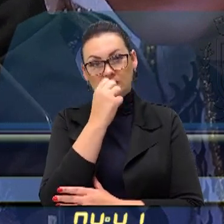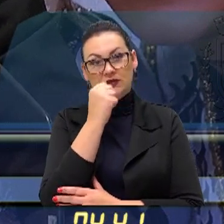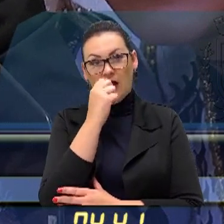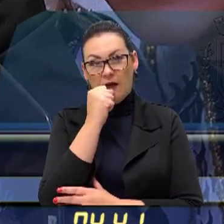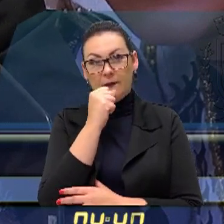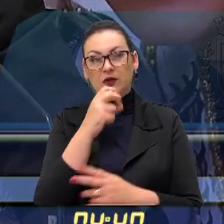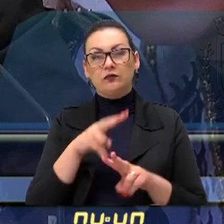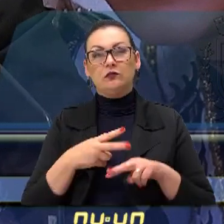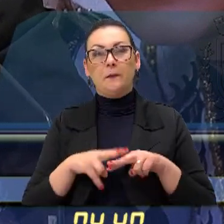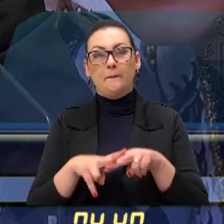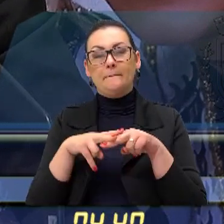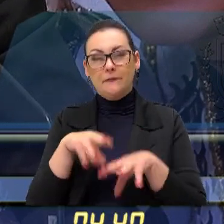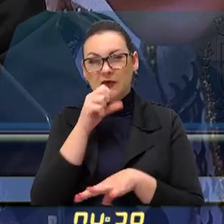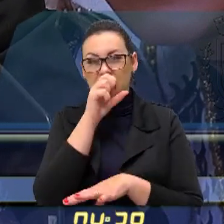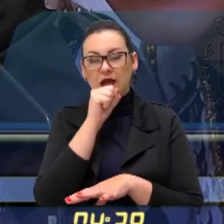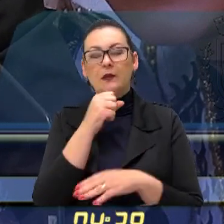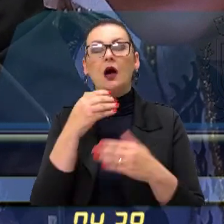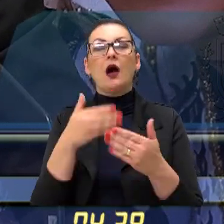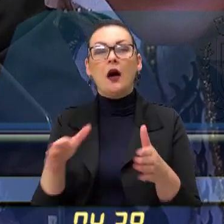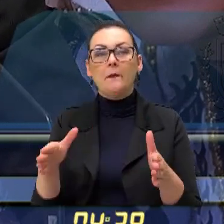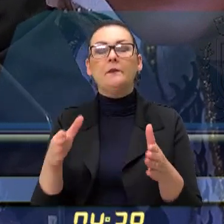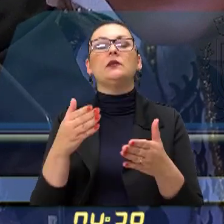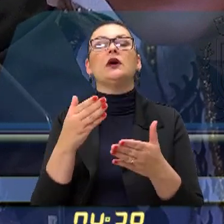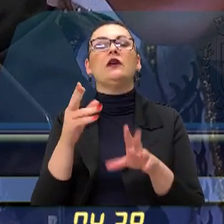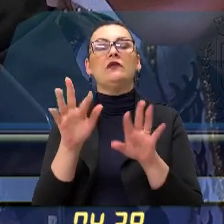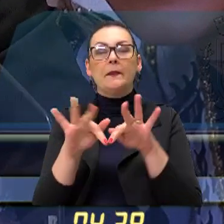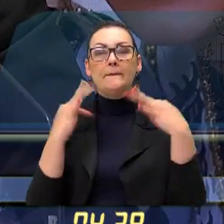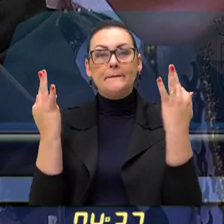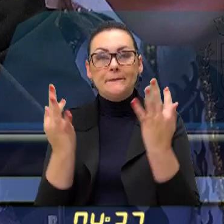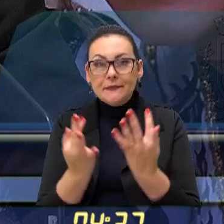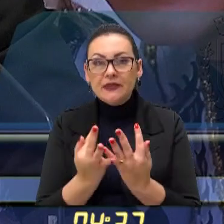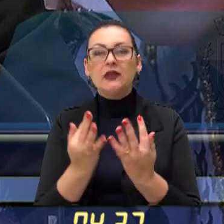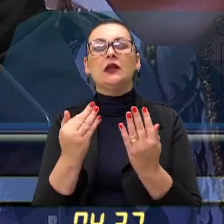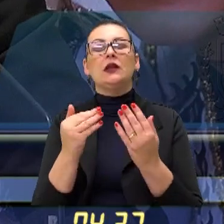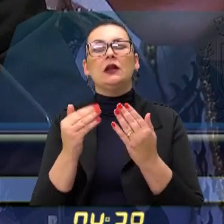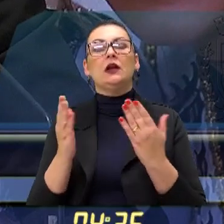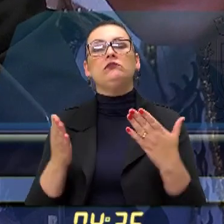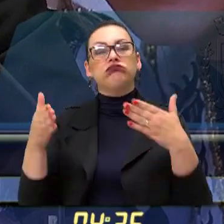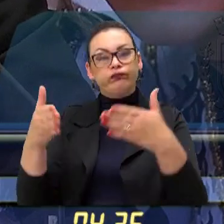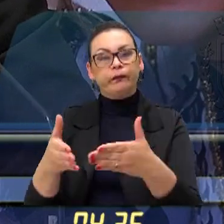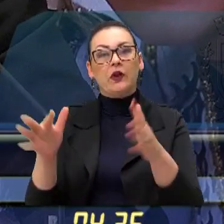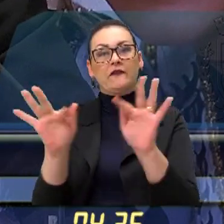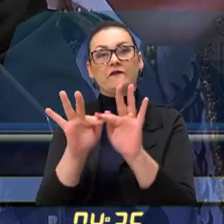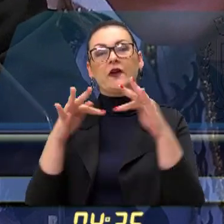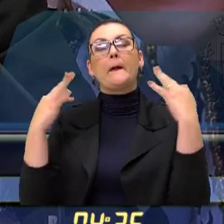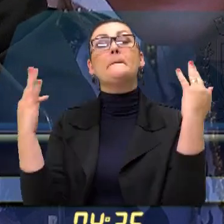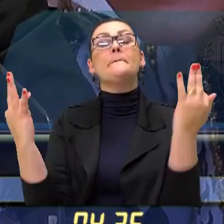uma inauguração de família, para as famílias.